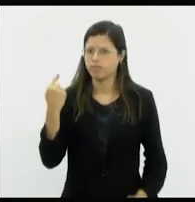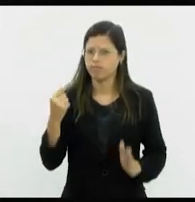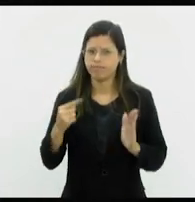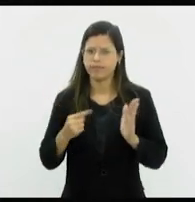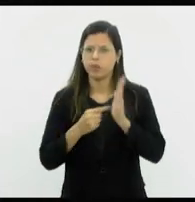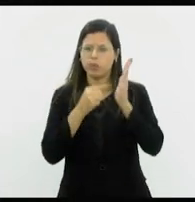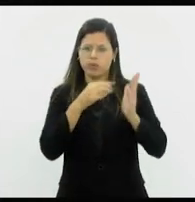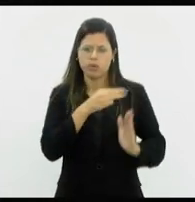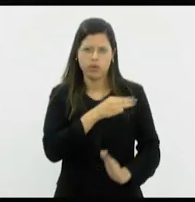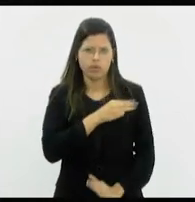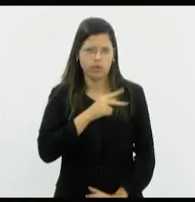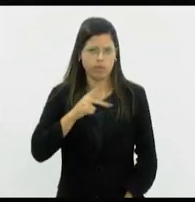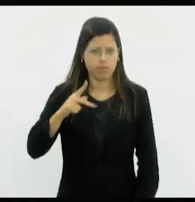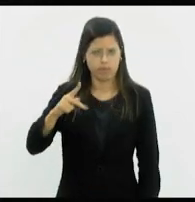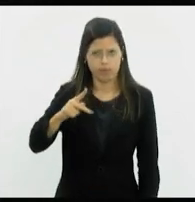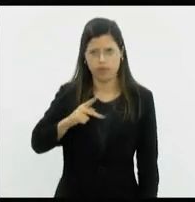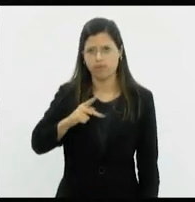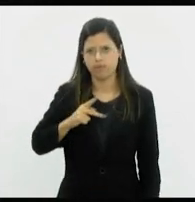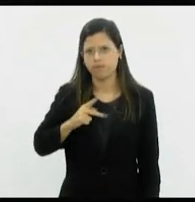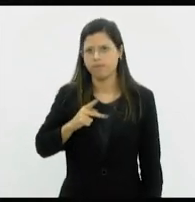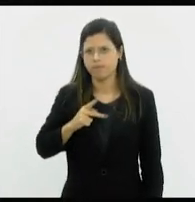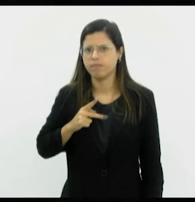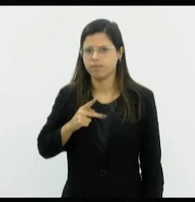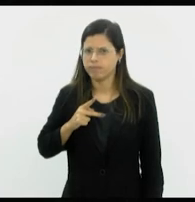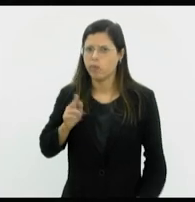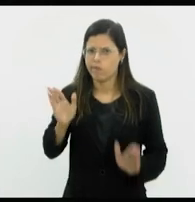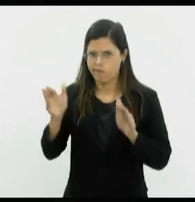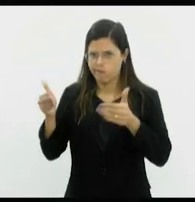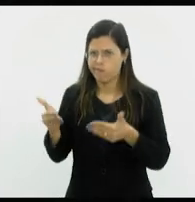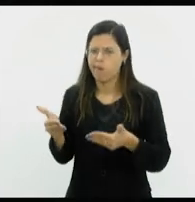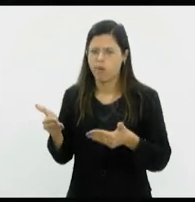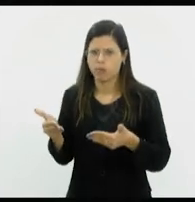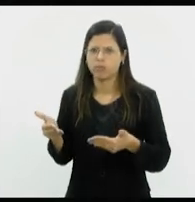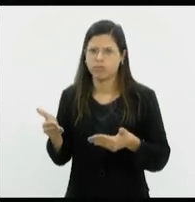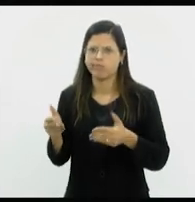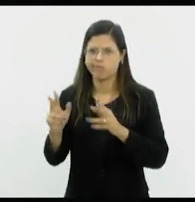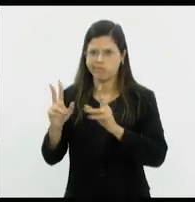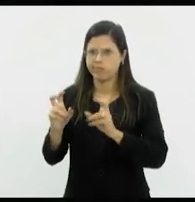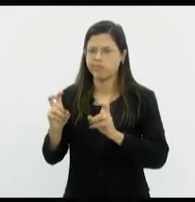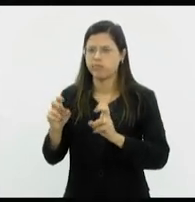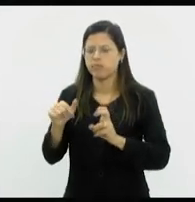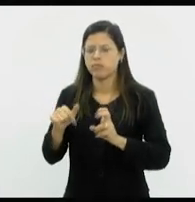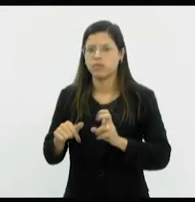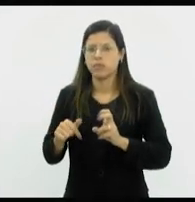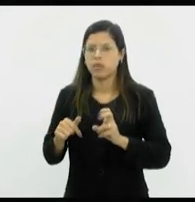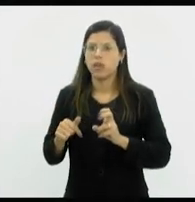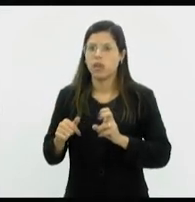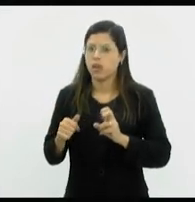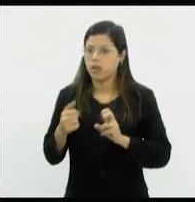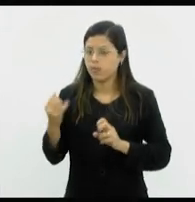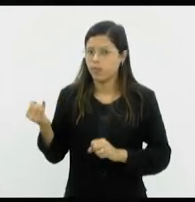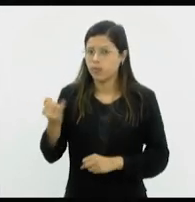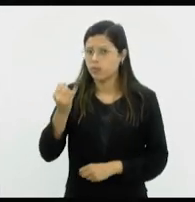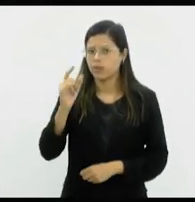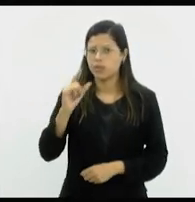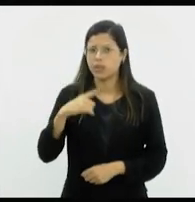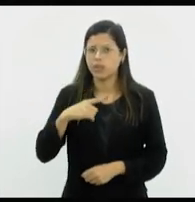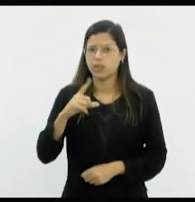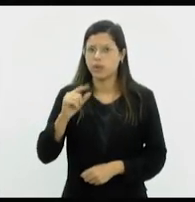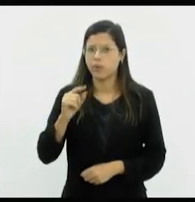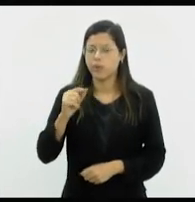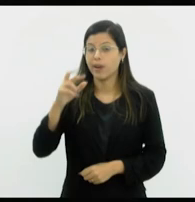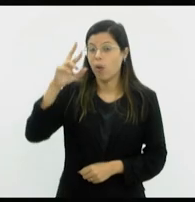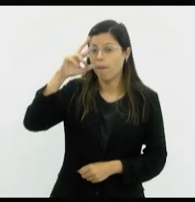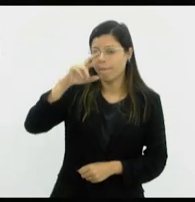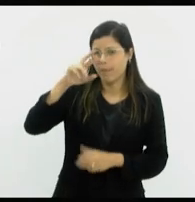Ministério Público se concentra muito nisso. É fundamental que haja uma